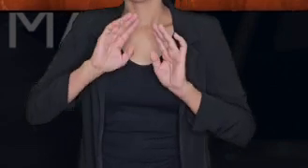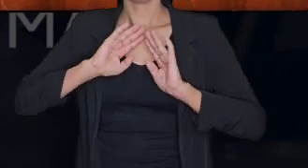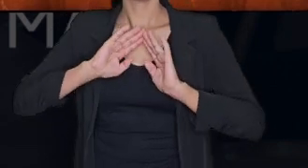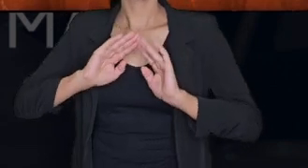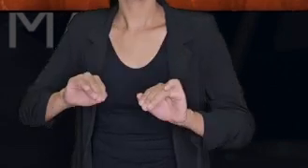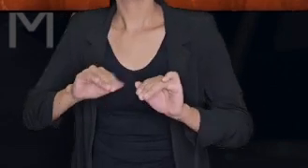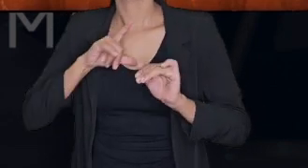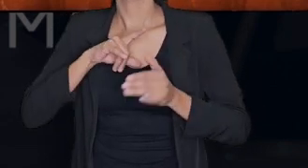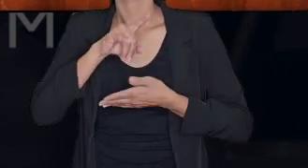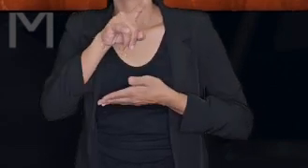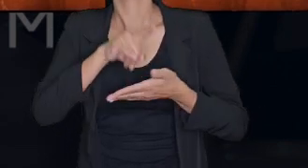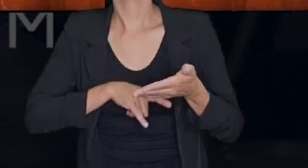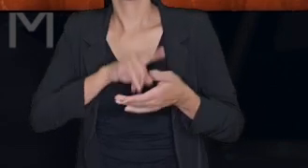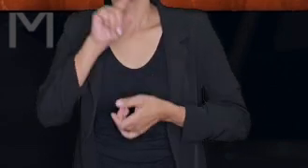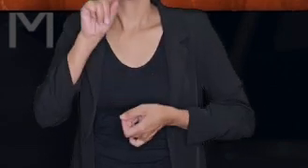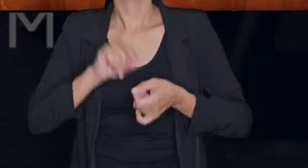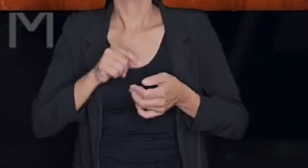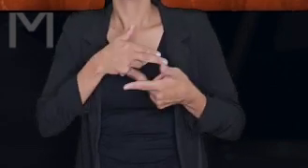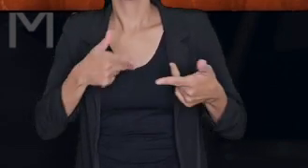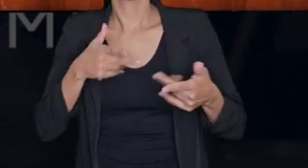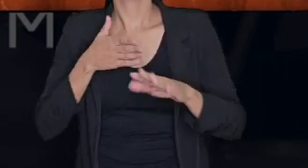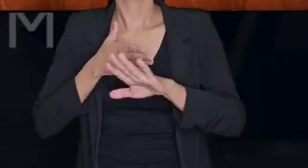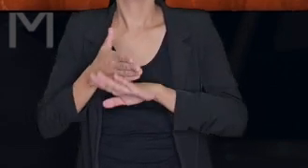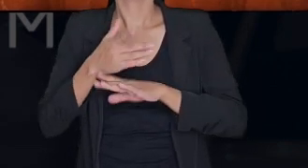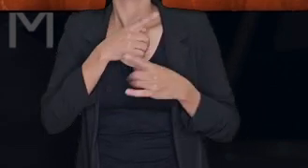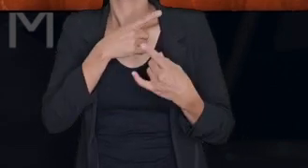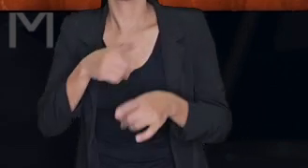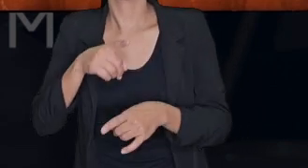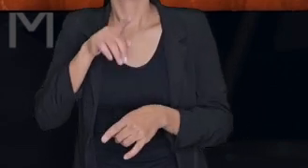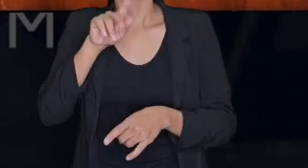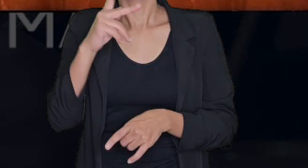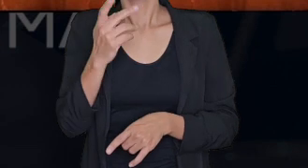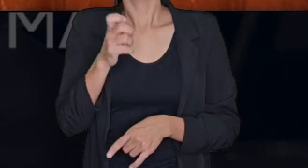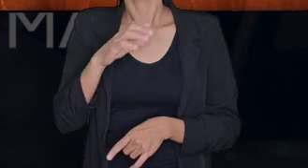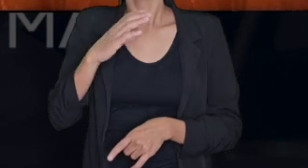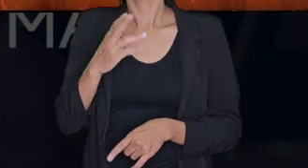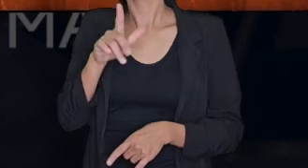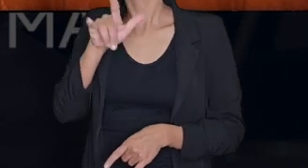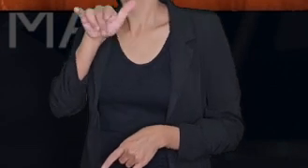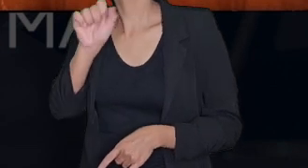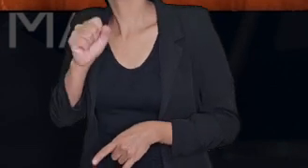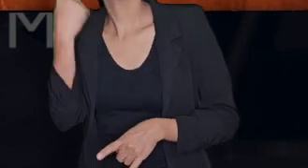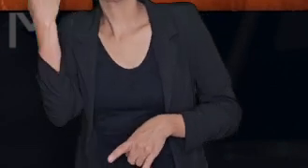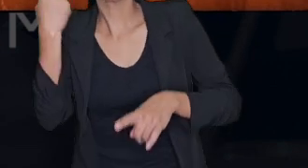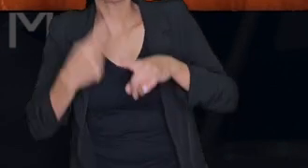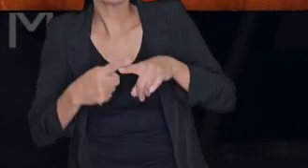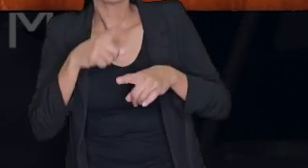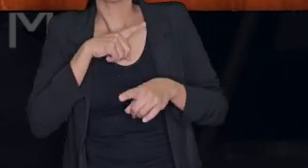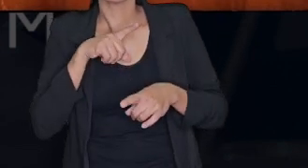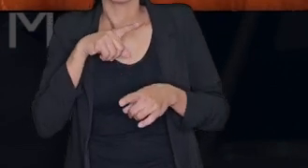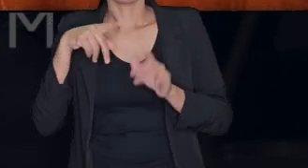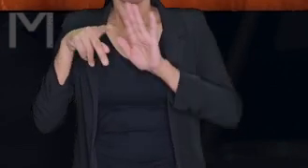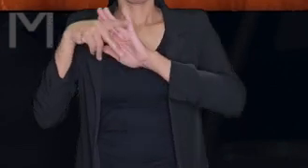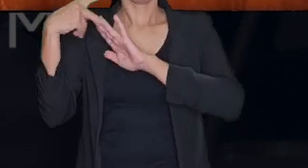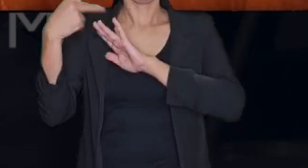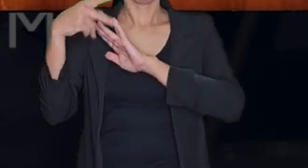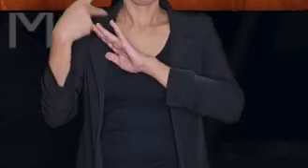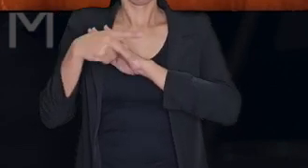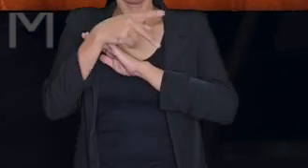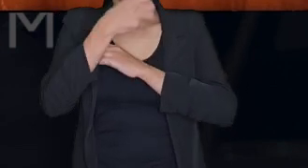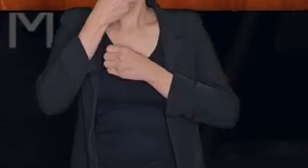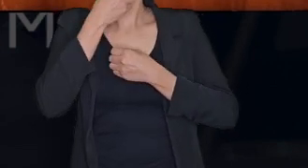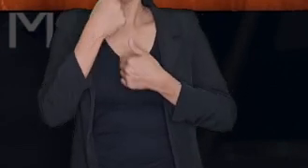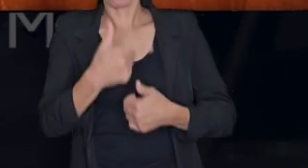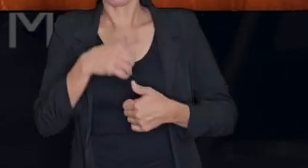meu imóvel, ele não precisa pedir certidão de feitos ajuizados contra o Hércules. Por quê?